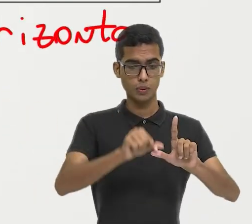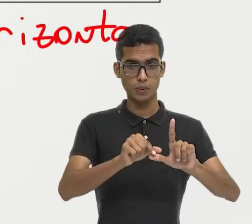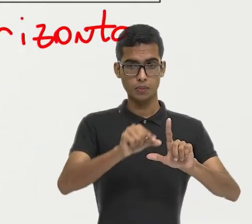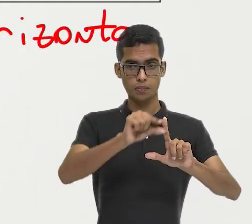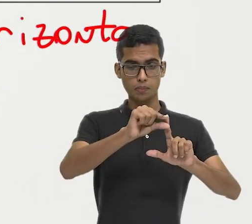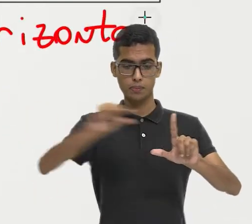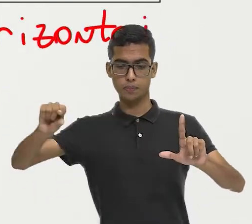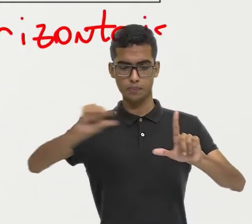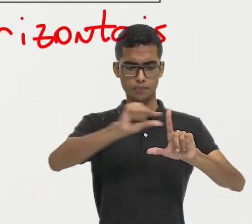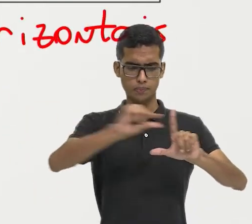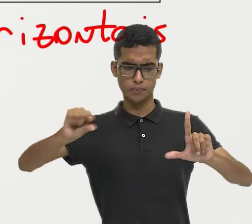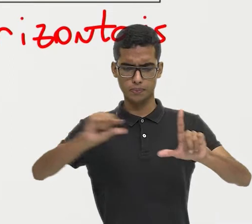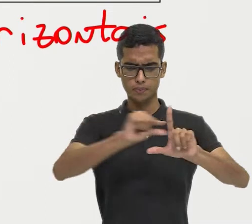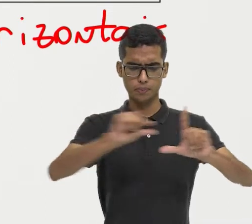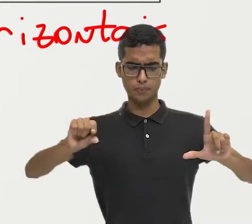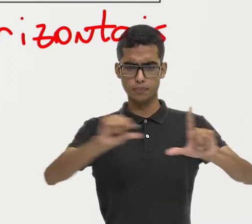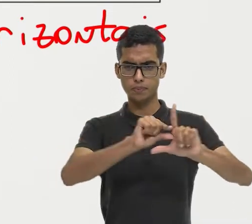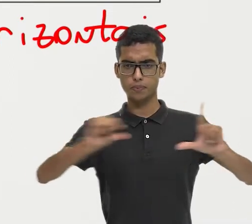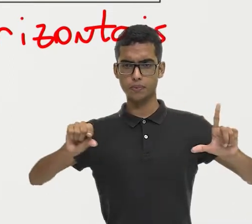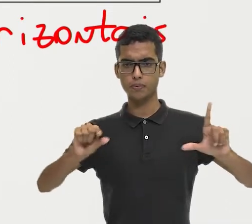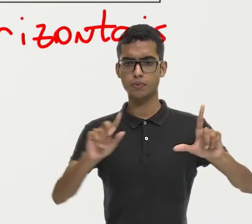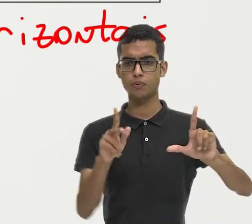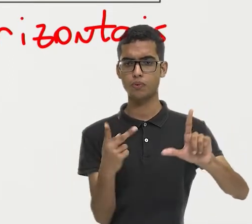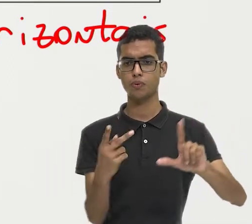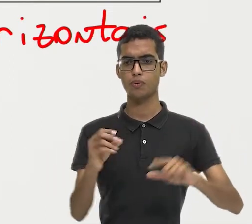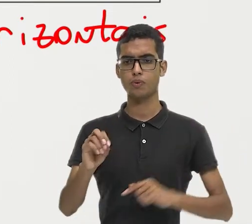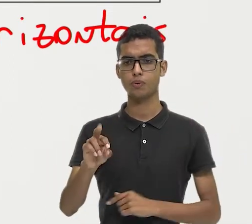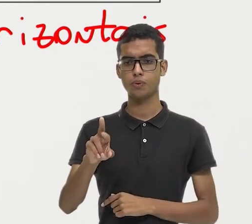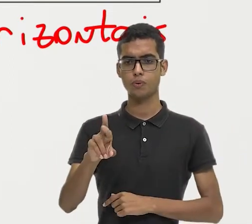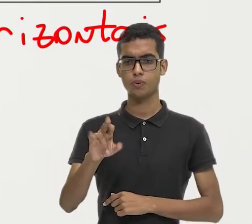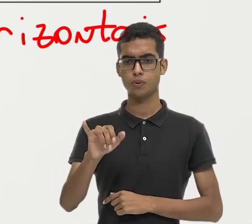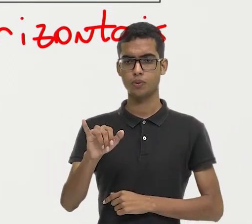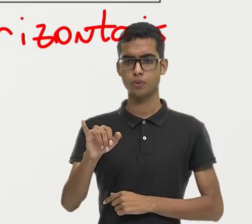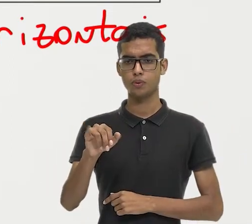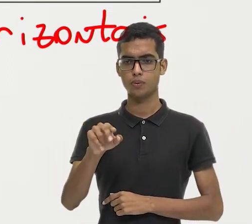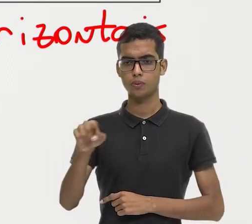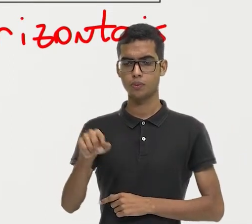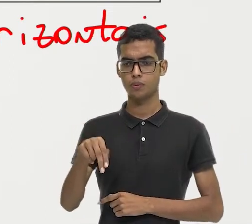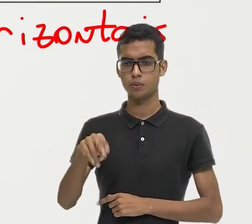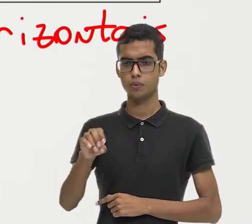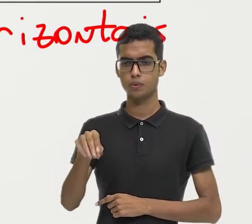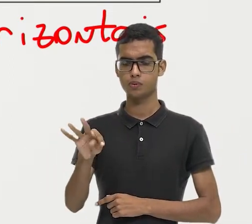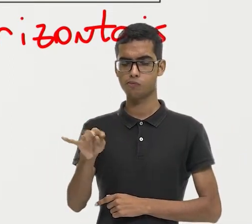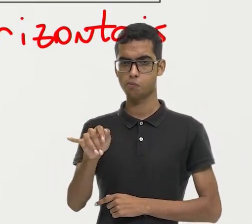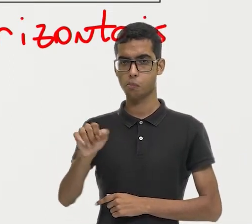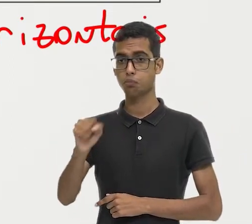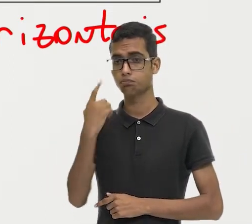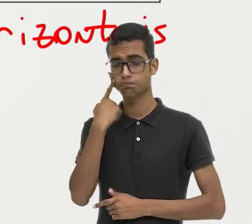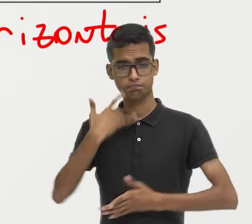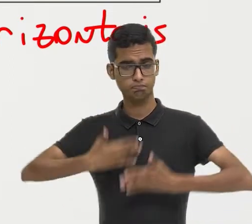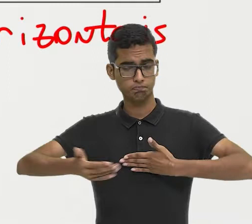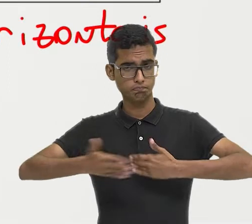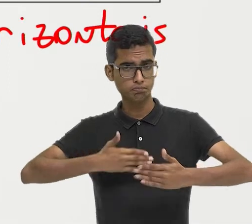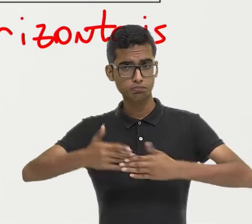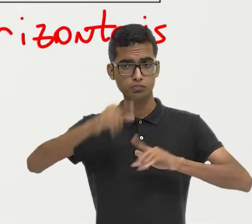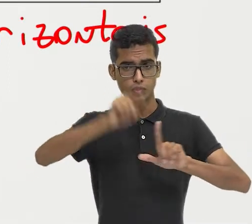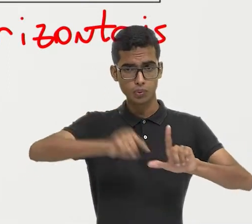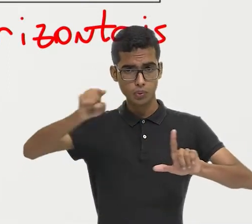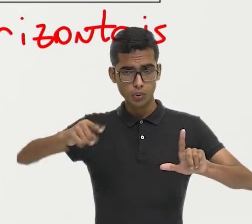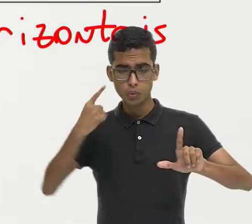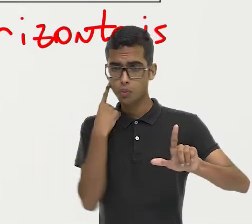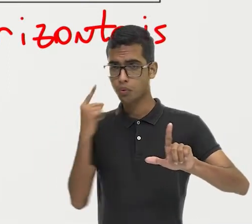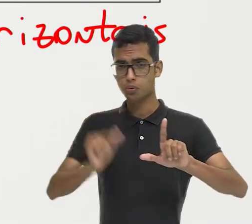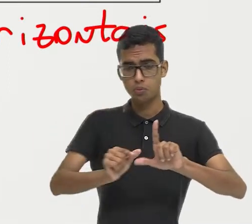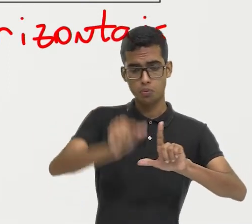bom? Então nós temos esses dois tipos de gráficos, certo? Independente do gráfico